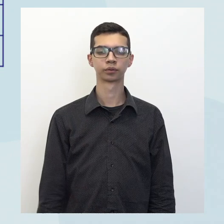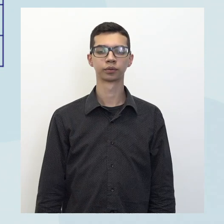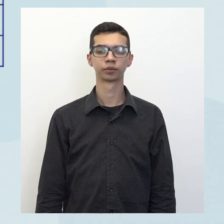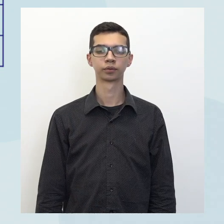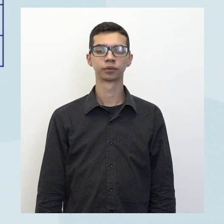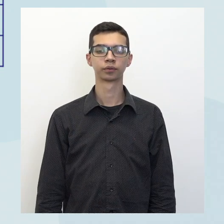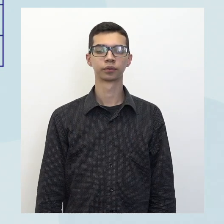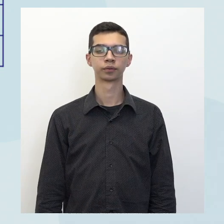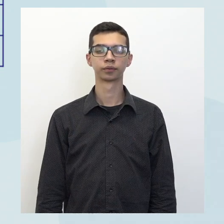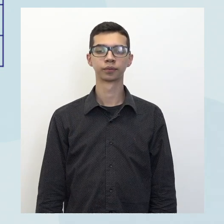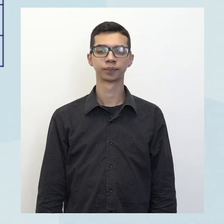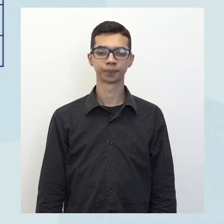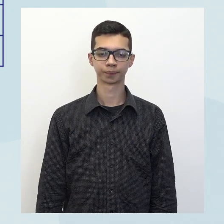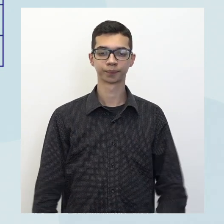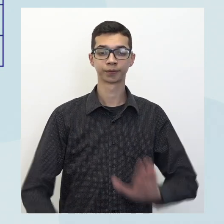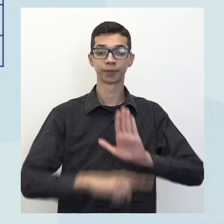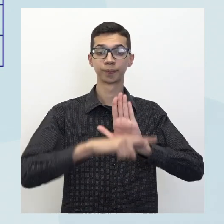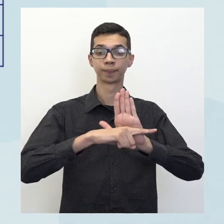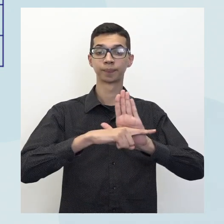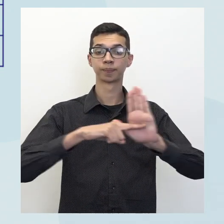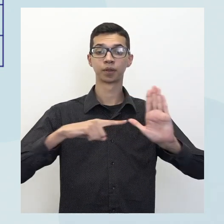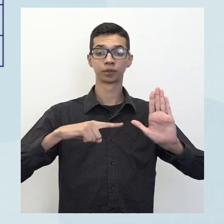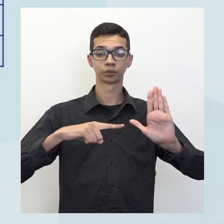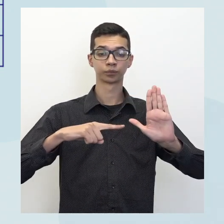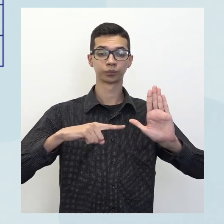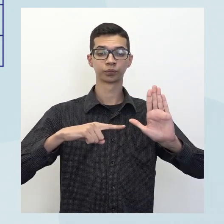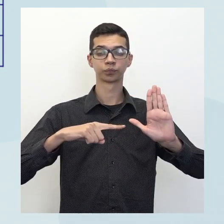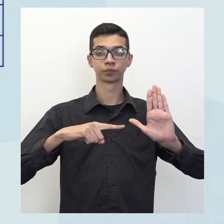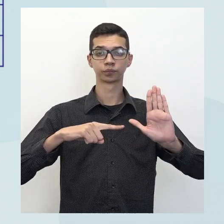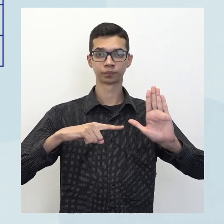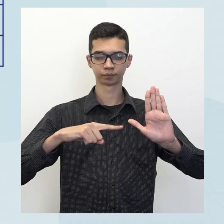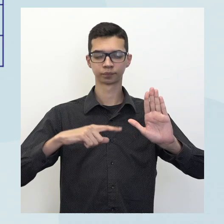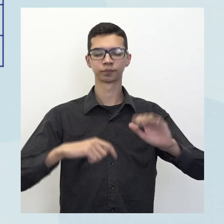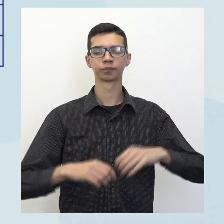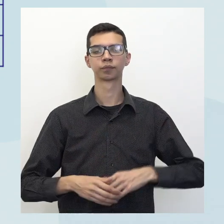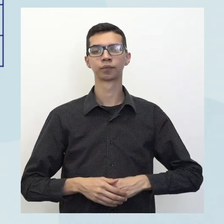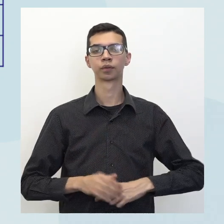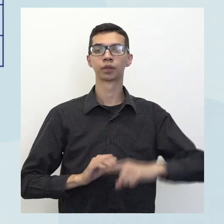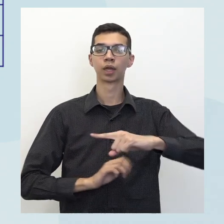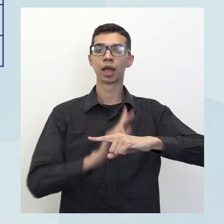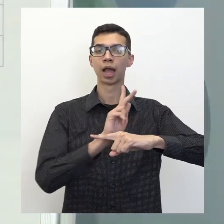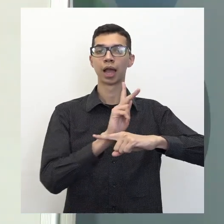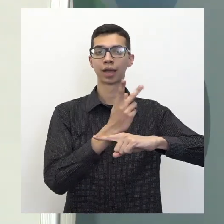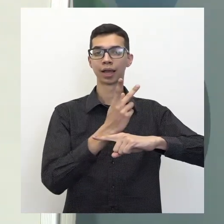Menos, né? Menos. Sobre HCOOH.